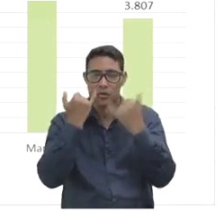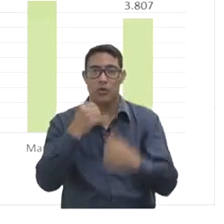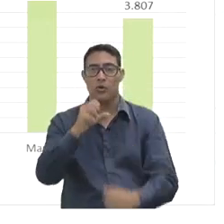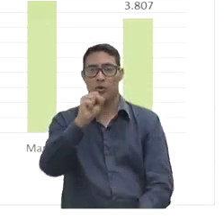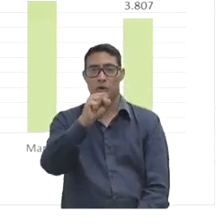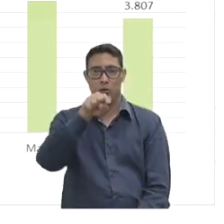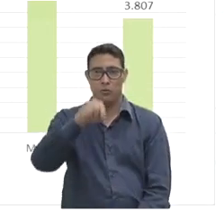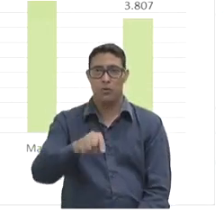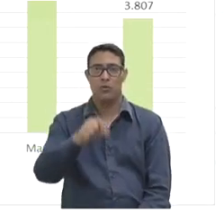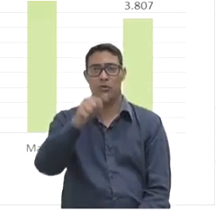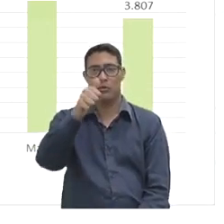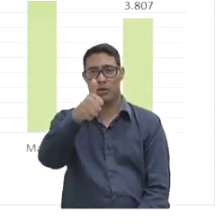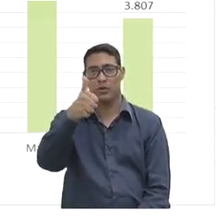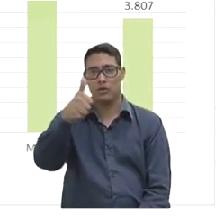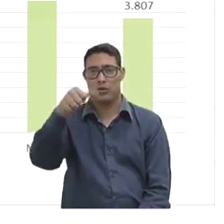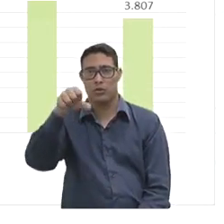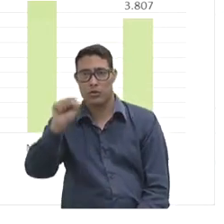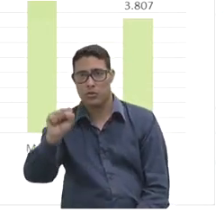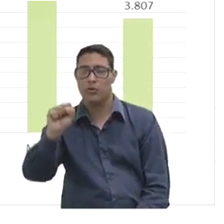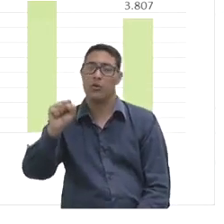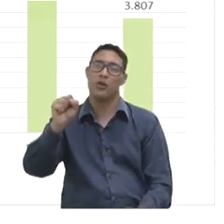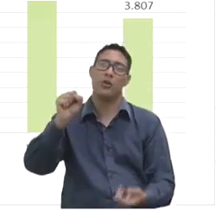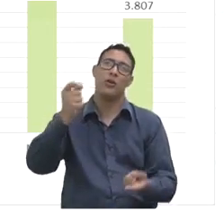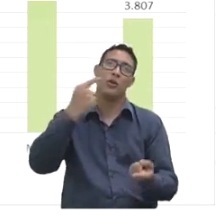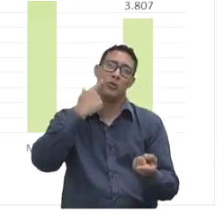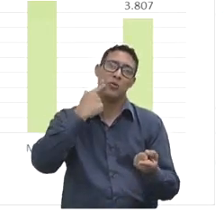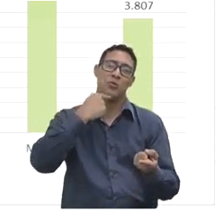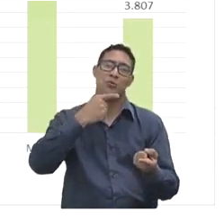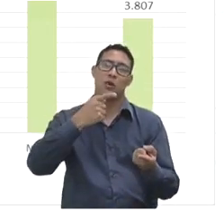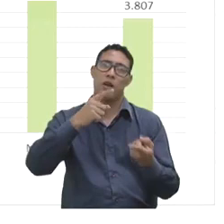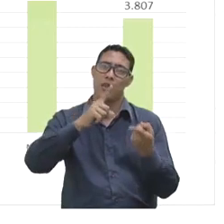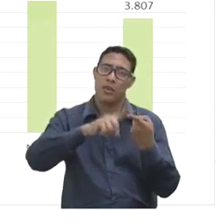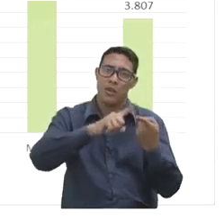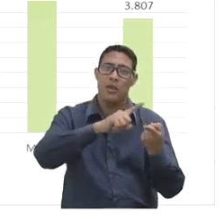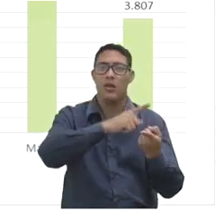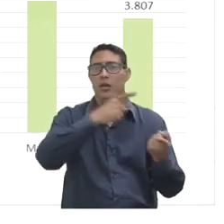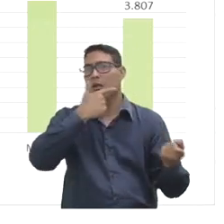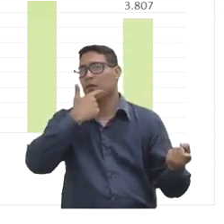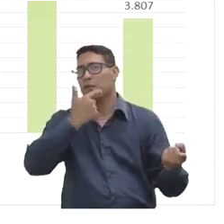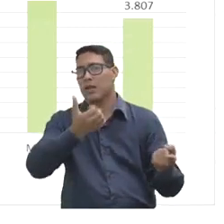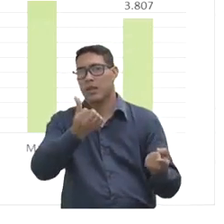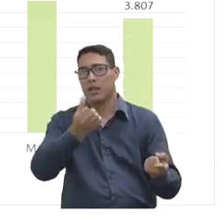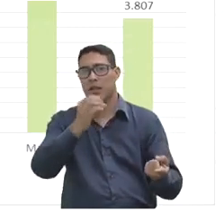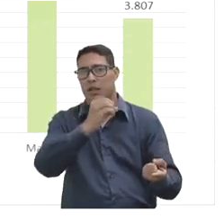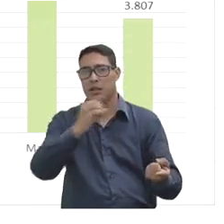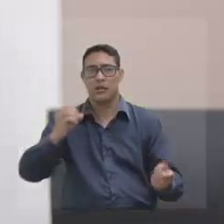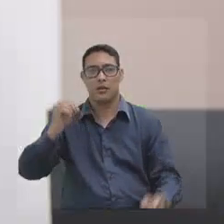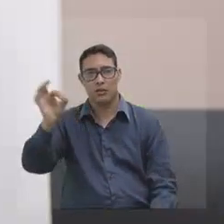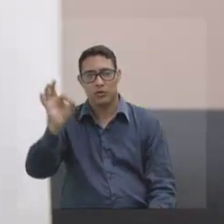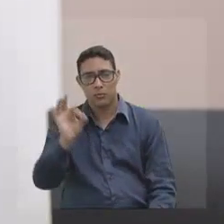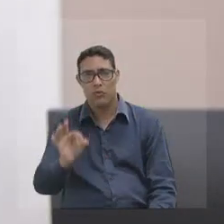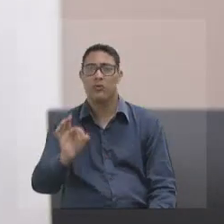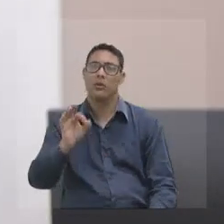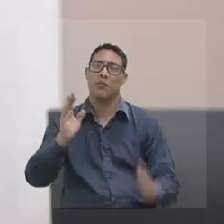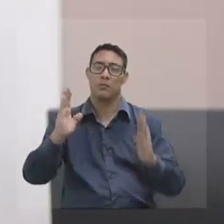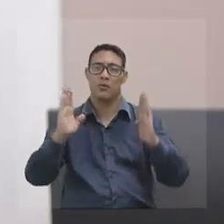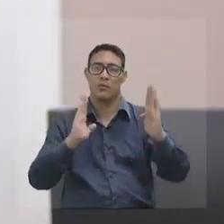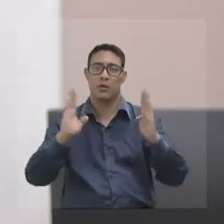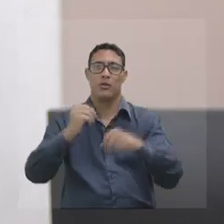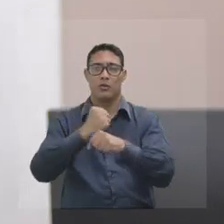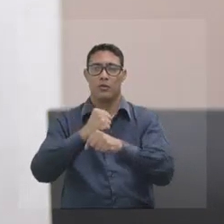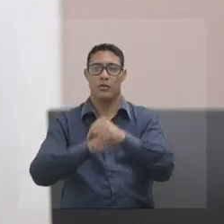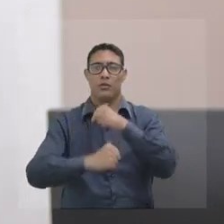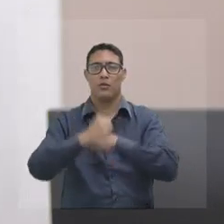8.118 são atendimentos a denúncia requisições representando um aumento mais 600% em relação ao mesmo período do ano passado